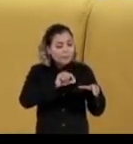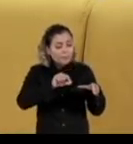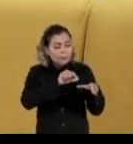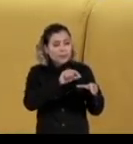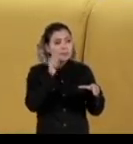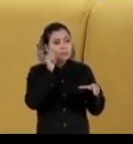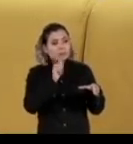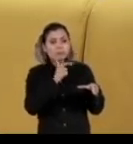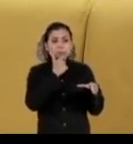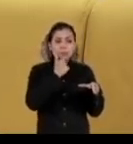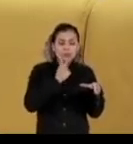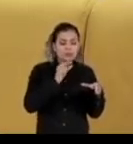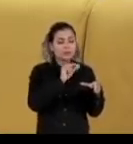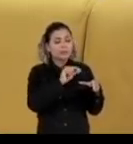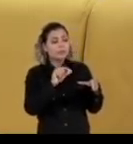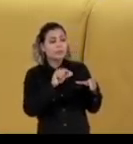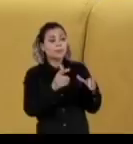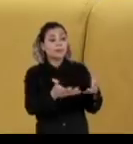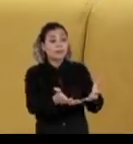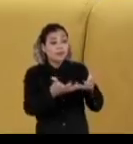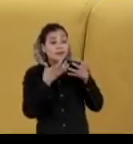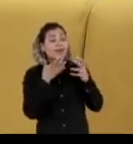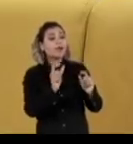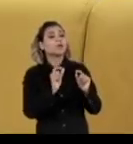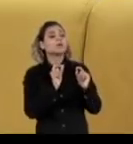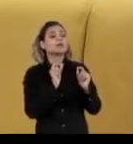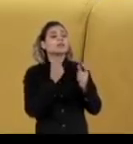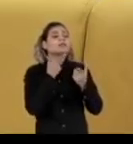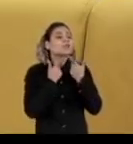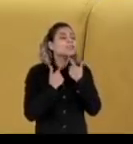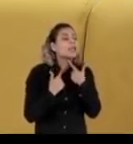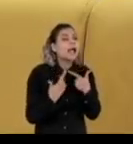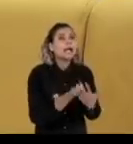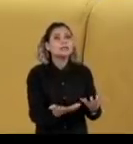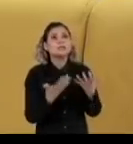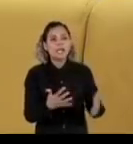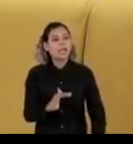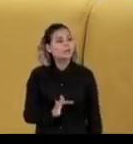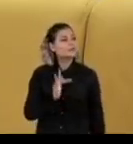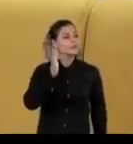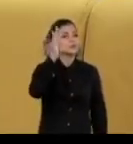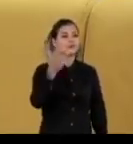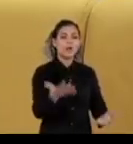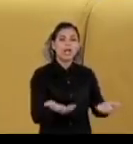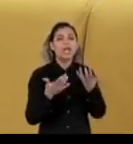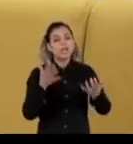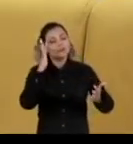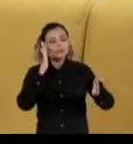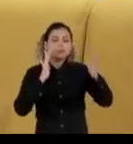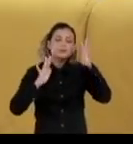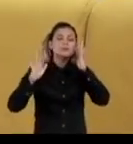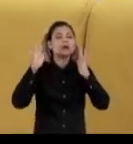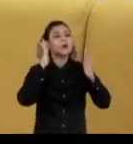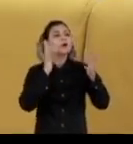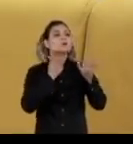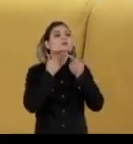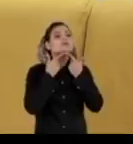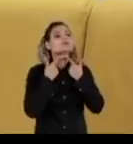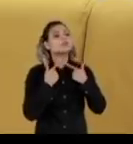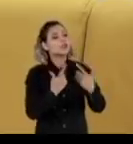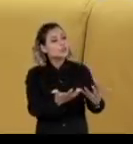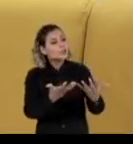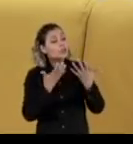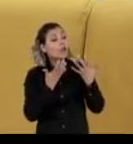e meninas querem ter, ou seja, aquilo que eles almejam ser, aquilo que eles desejam ter